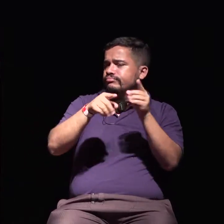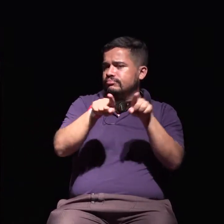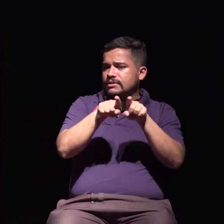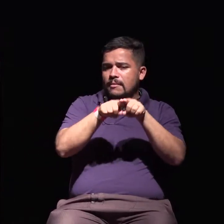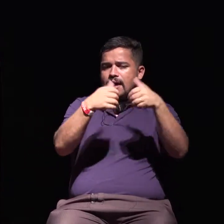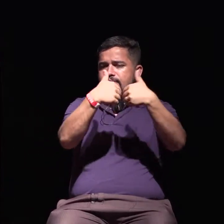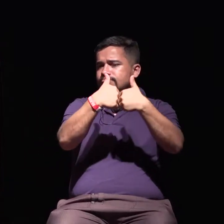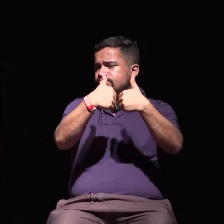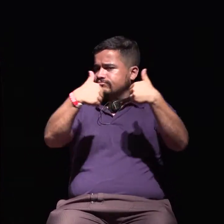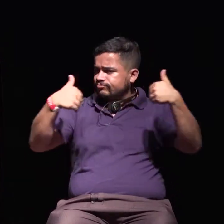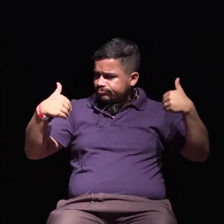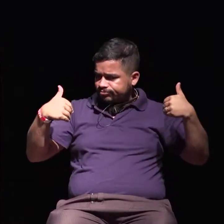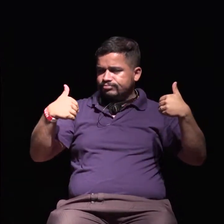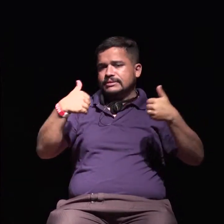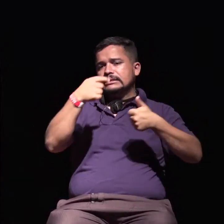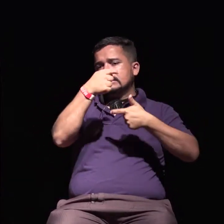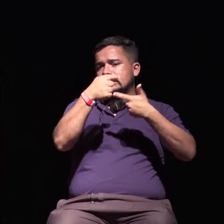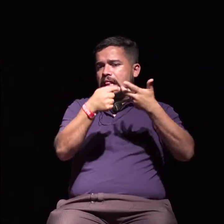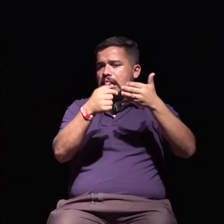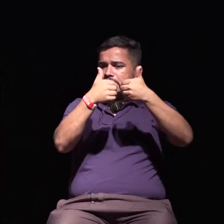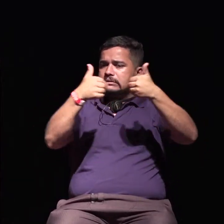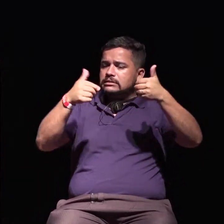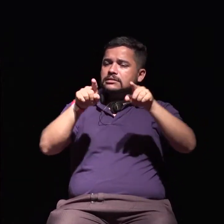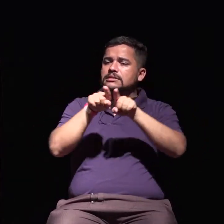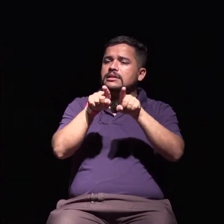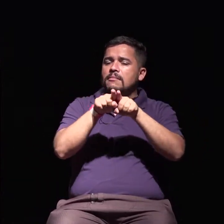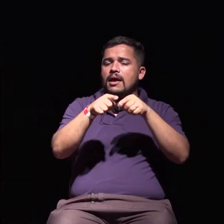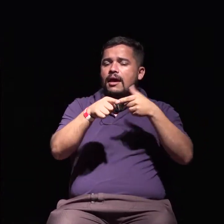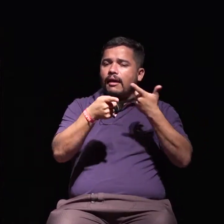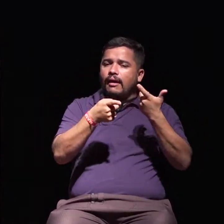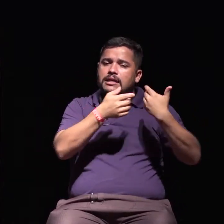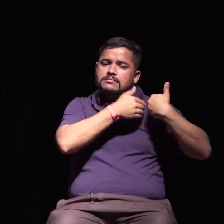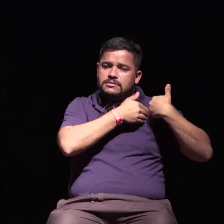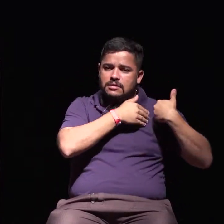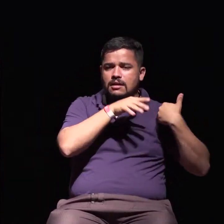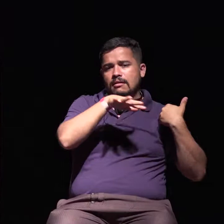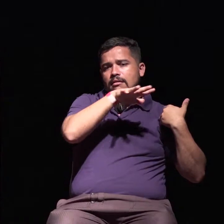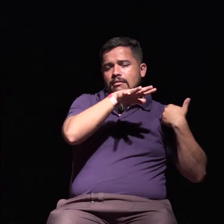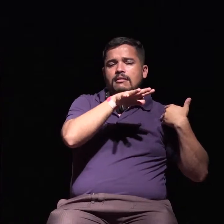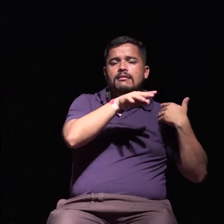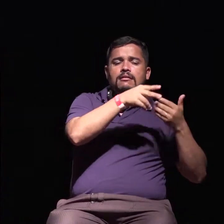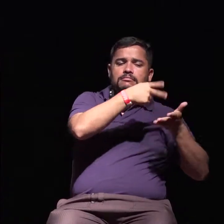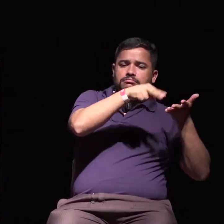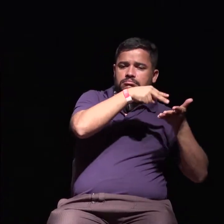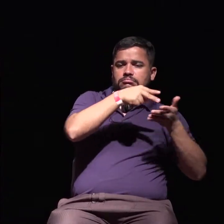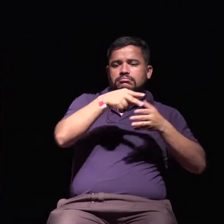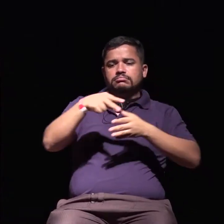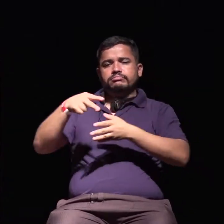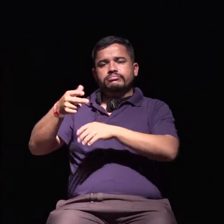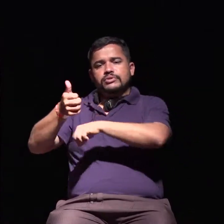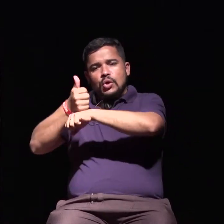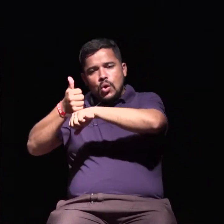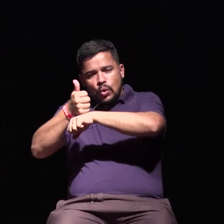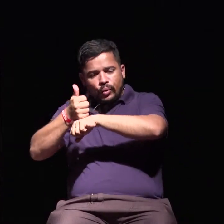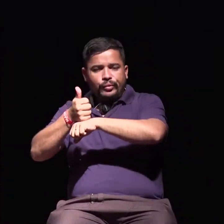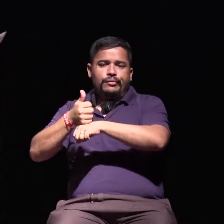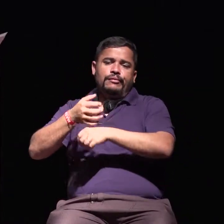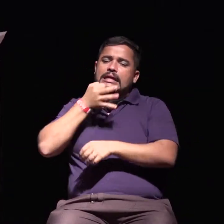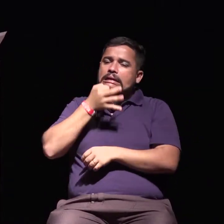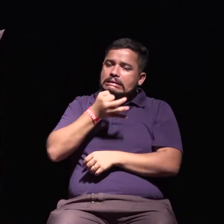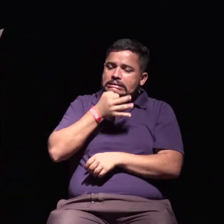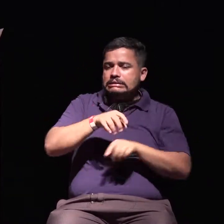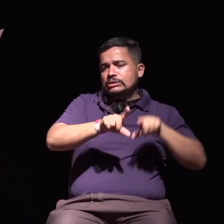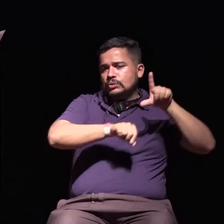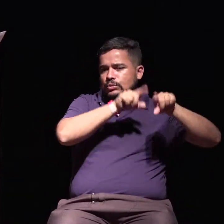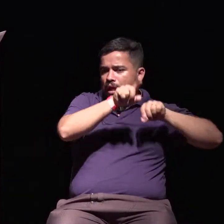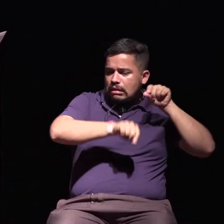separação entre as disciplinas e entre os próprios papéis na arte, papéis de coreógrafo, dançarino, crítico, teórico,